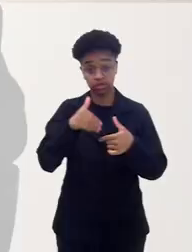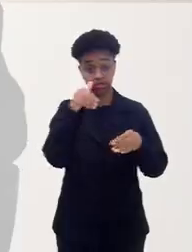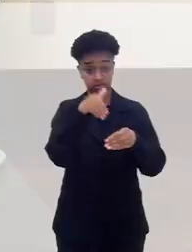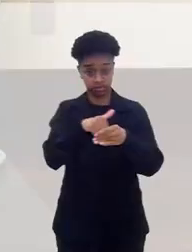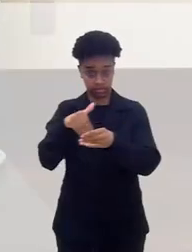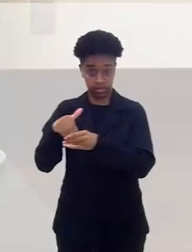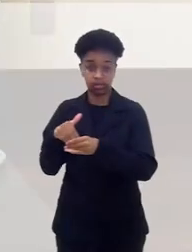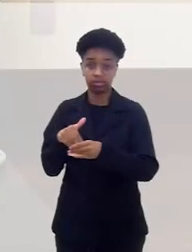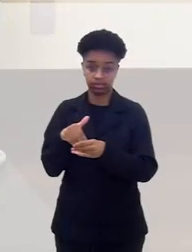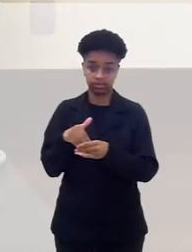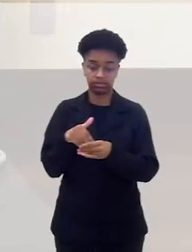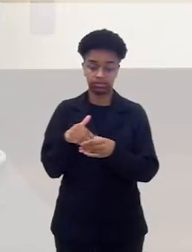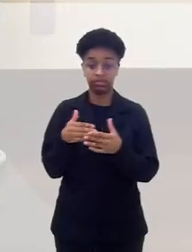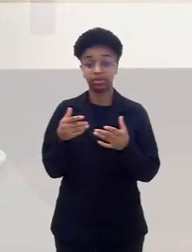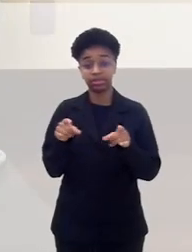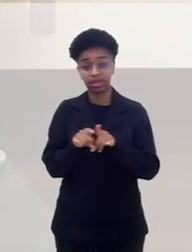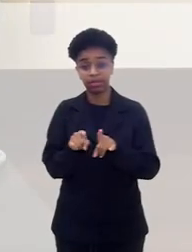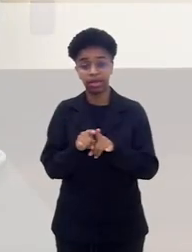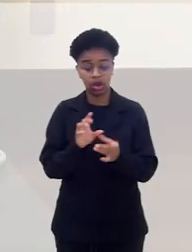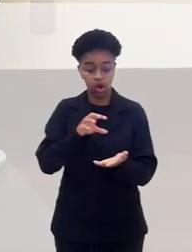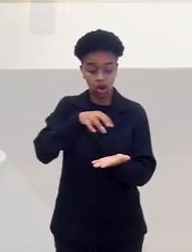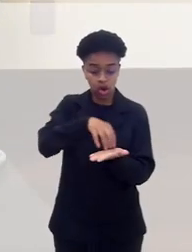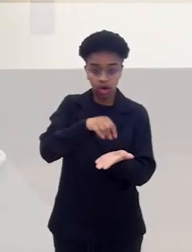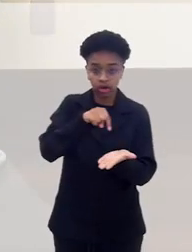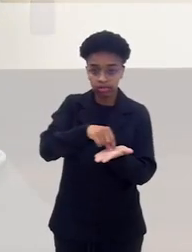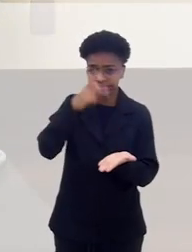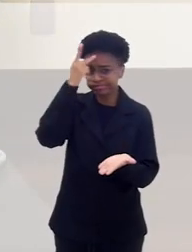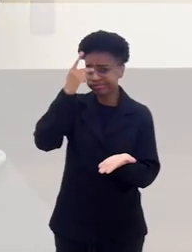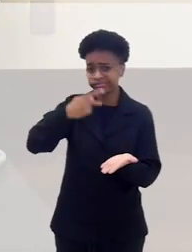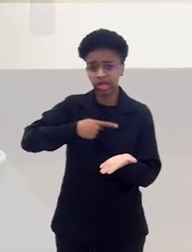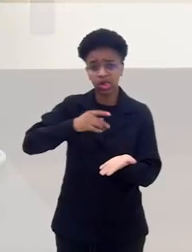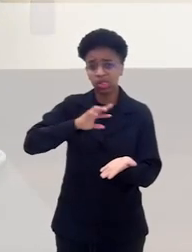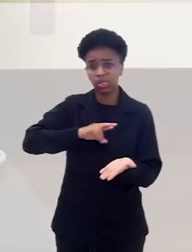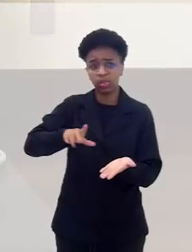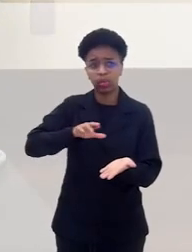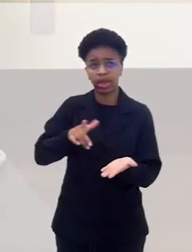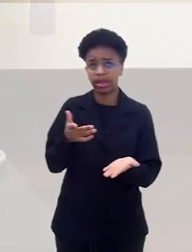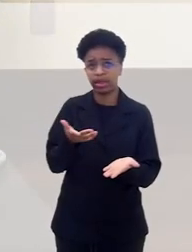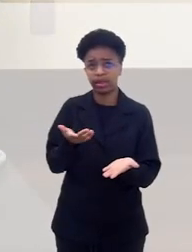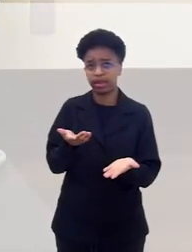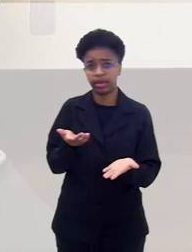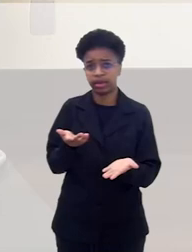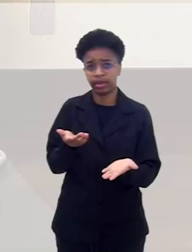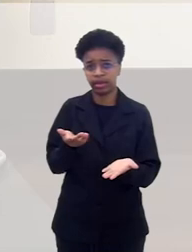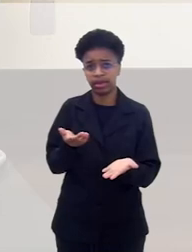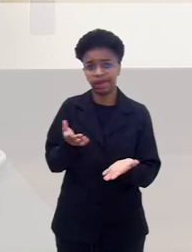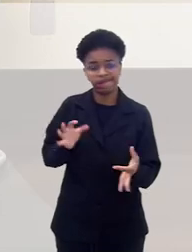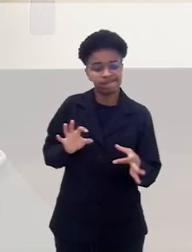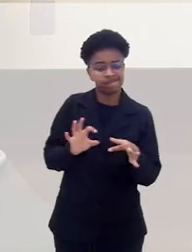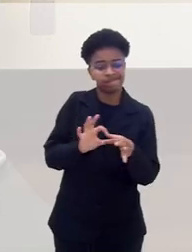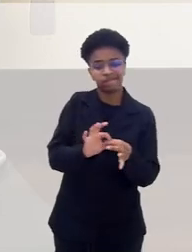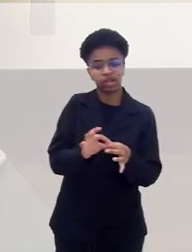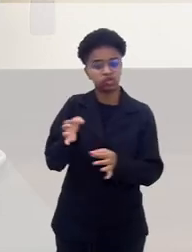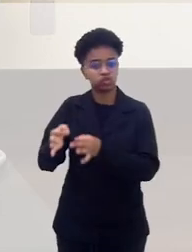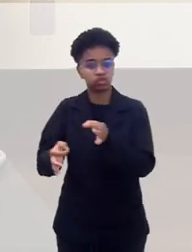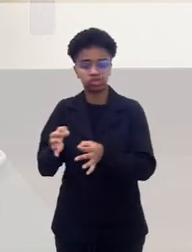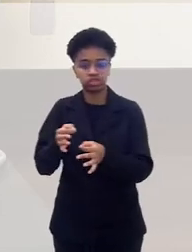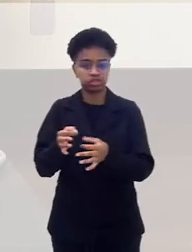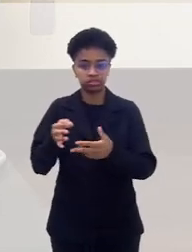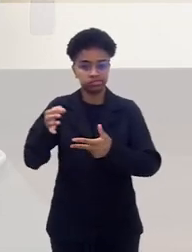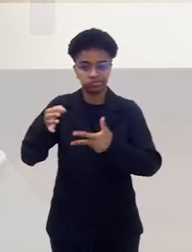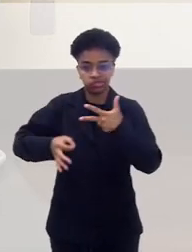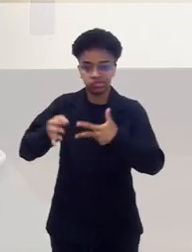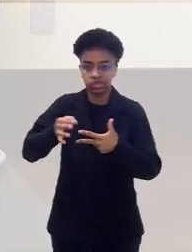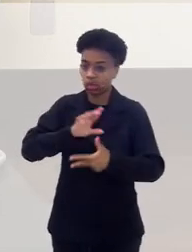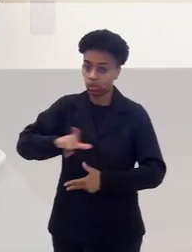eleição além de ser o órgão absolutamente autônomo não é um puxadinho do Judiciário